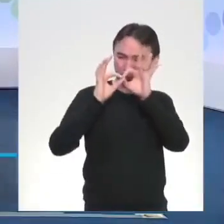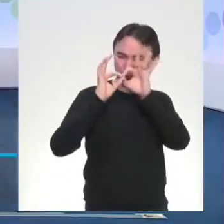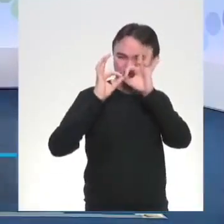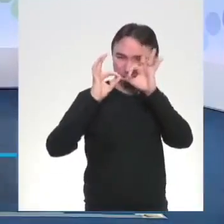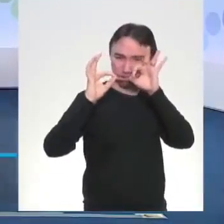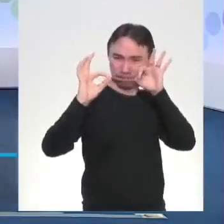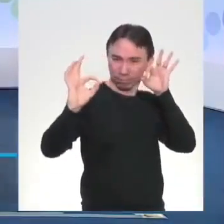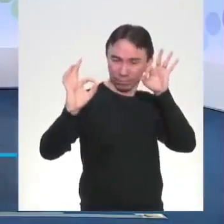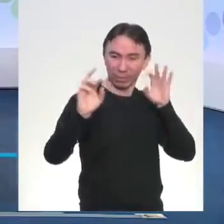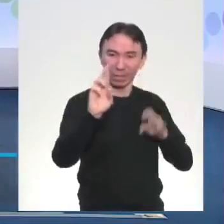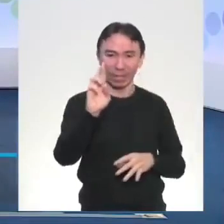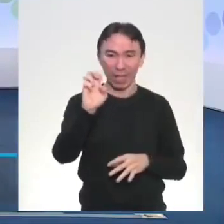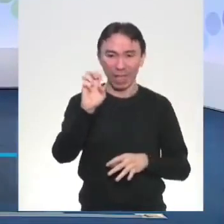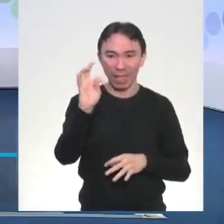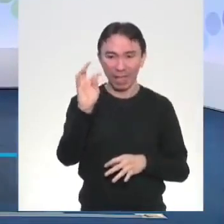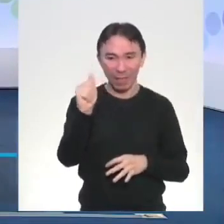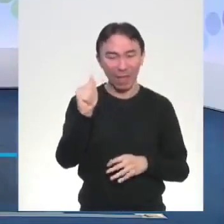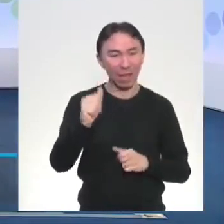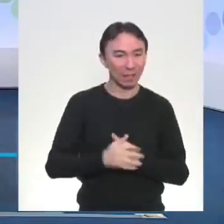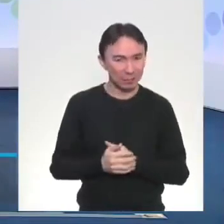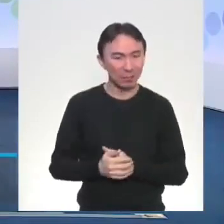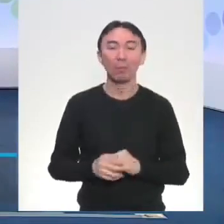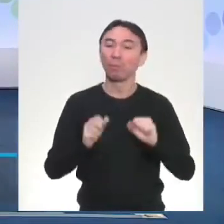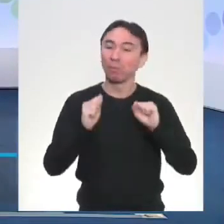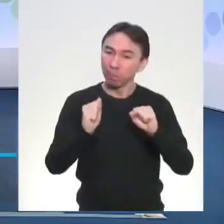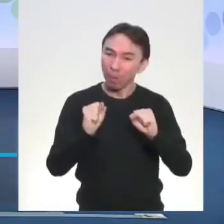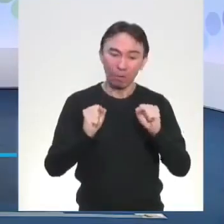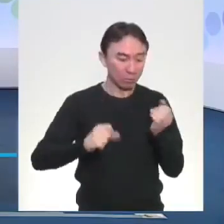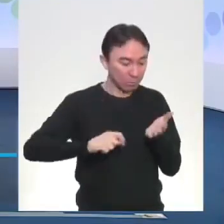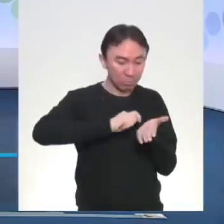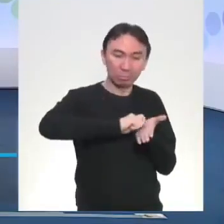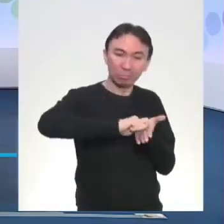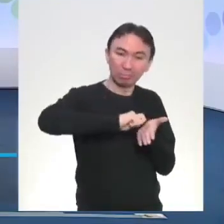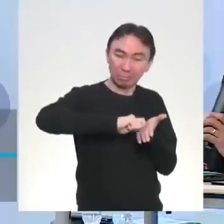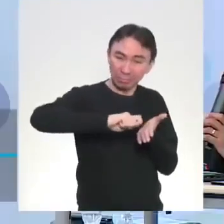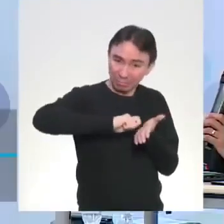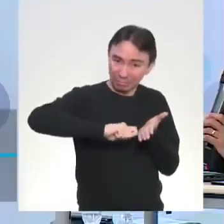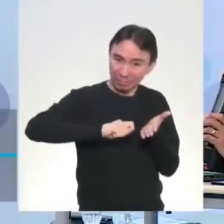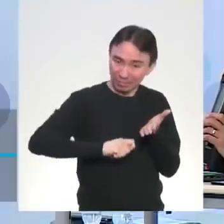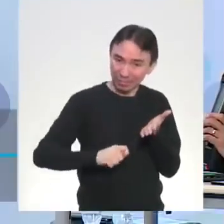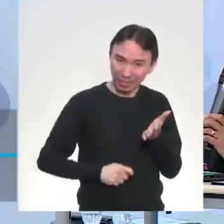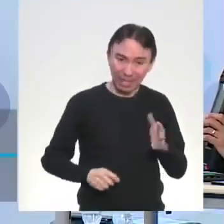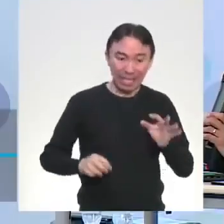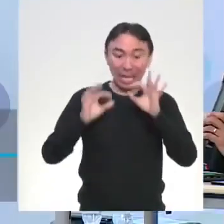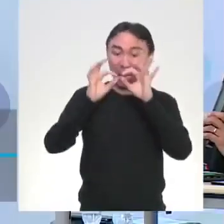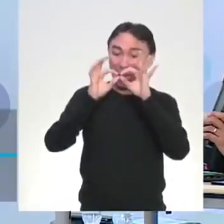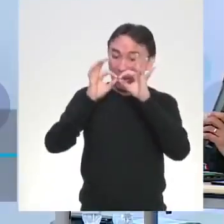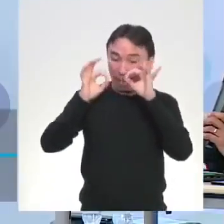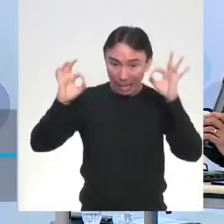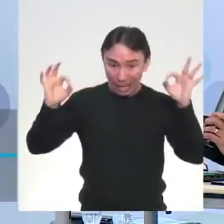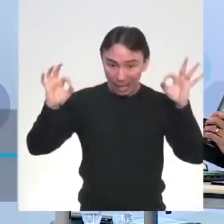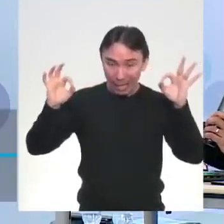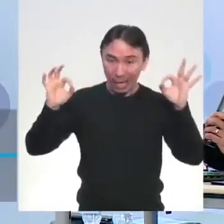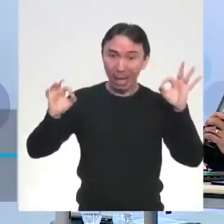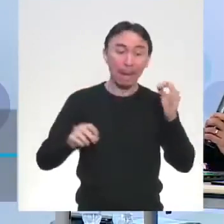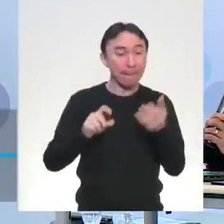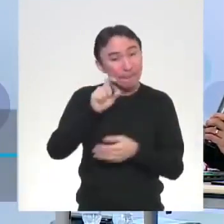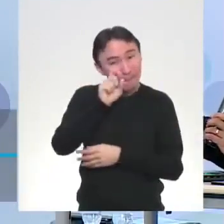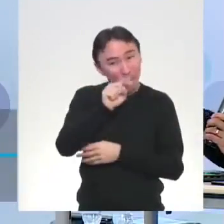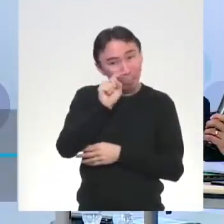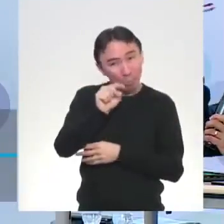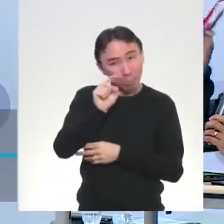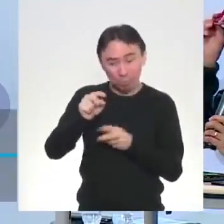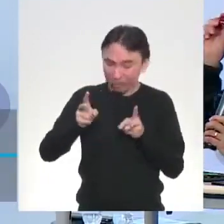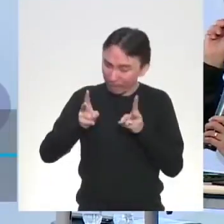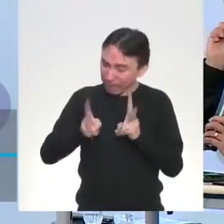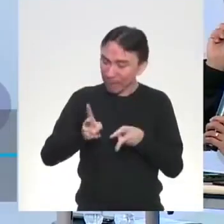anotar no seu caderno, né? Que as linhas é um conjunto infinito de pontos. E se essa linha não tiver curva, essa linha vai ser